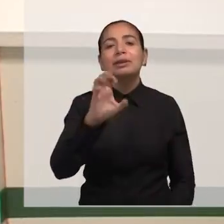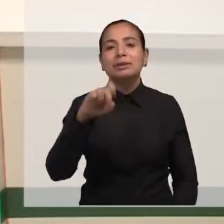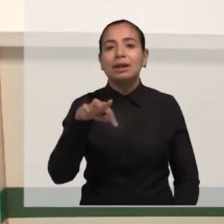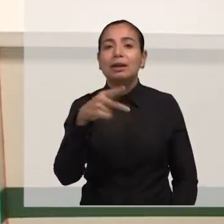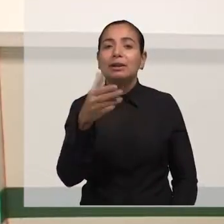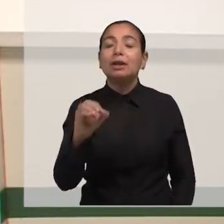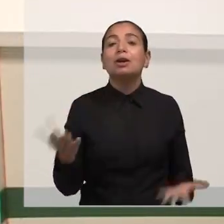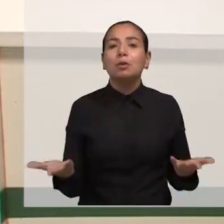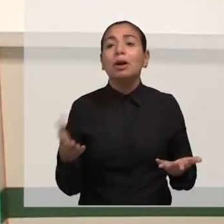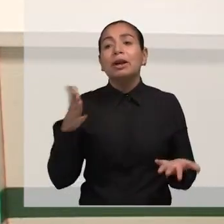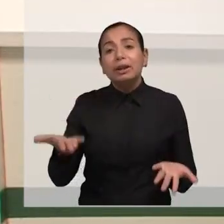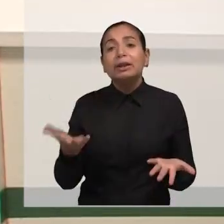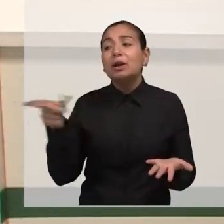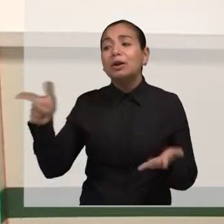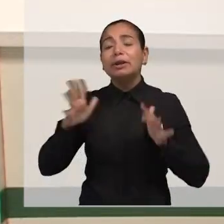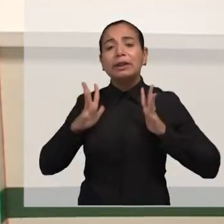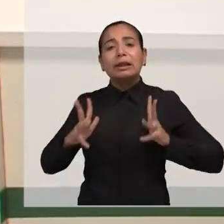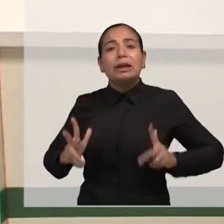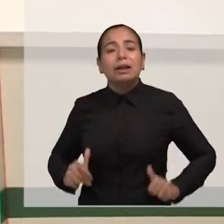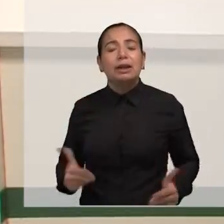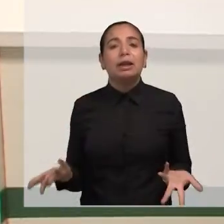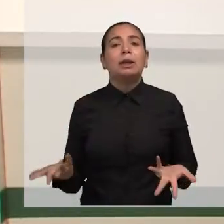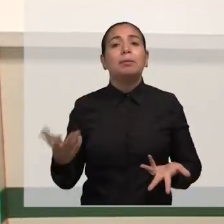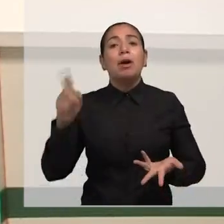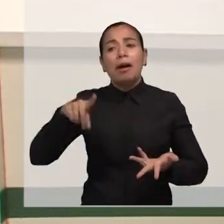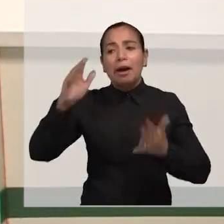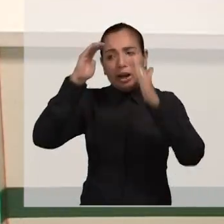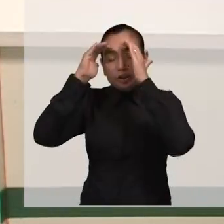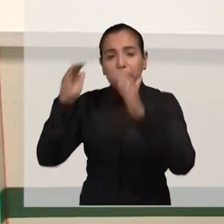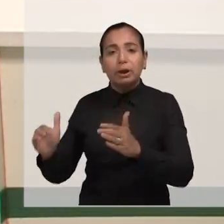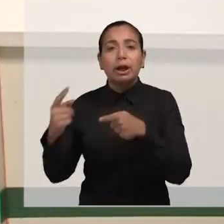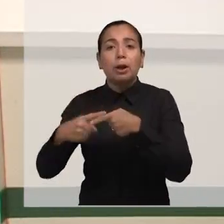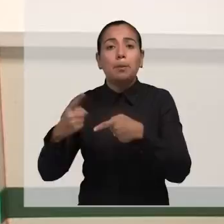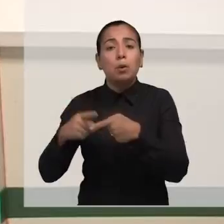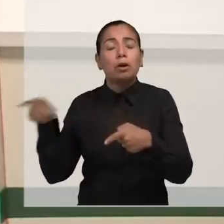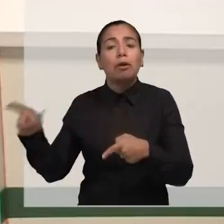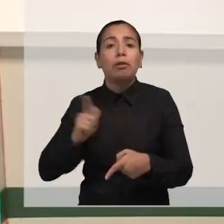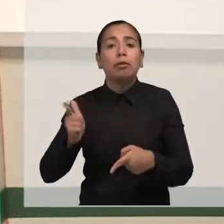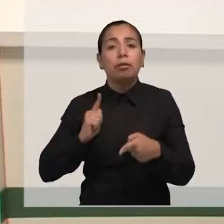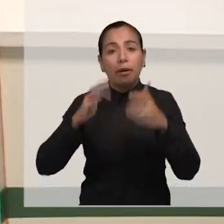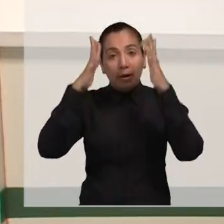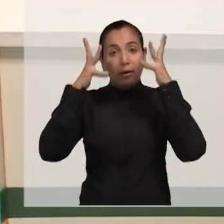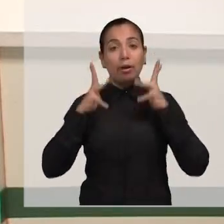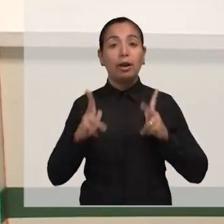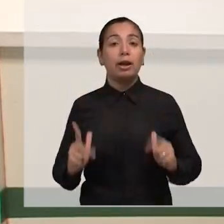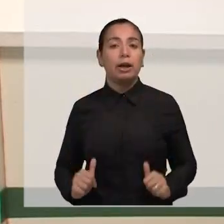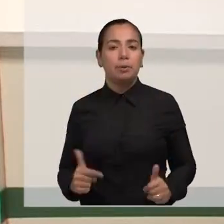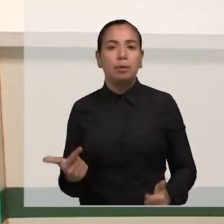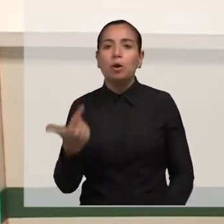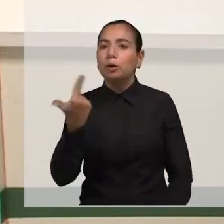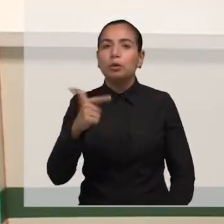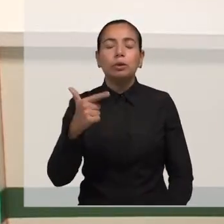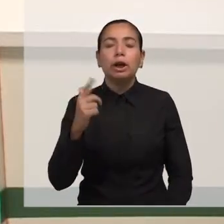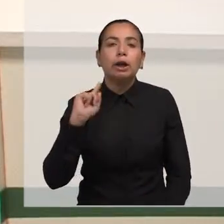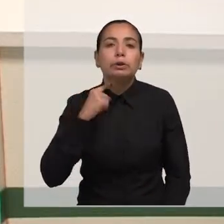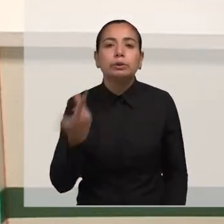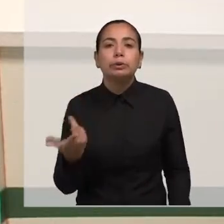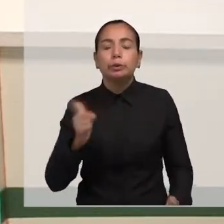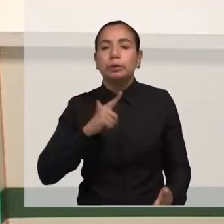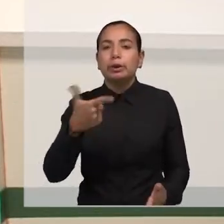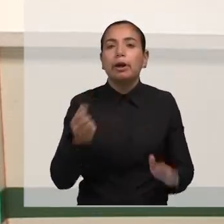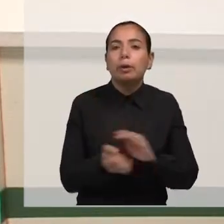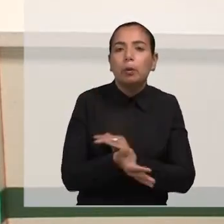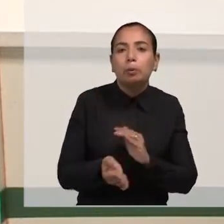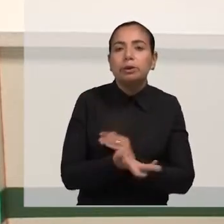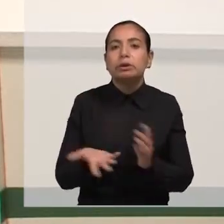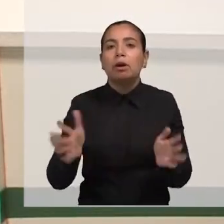está livre da Lava Jato, que é uma candidatura que é respeitada justamente por isso que ela mete medo, né, em todo mundo, porque